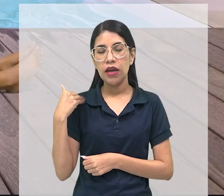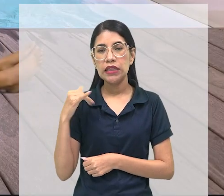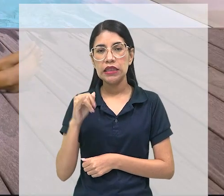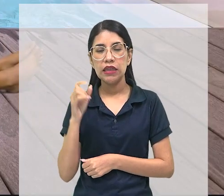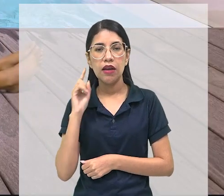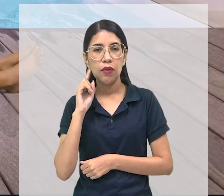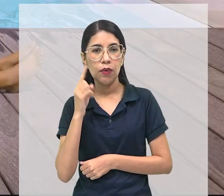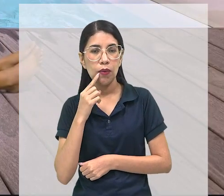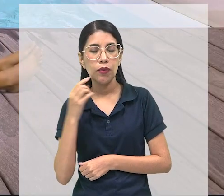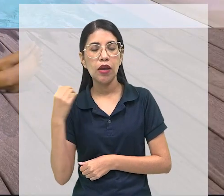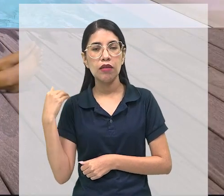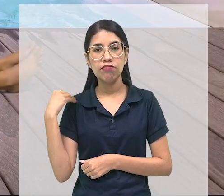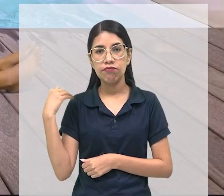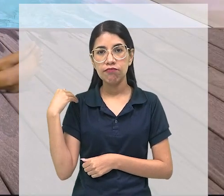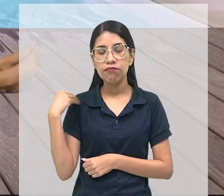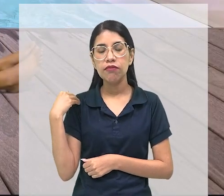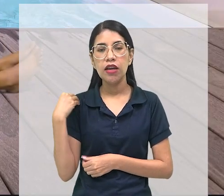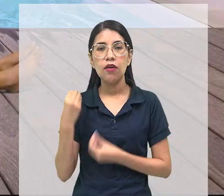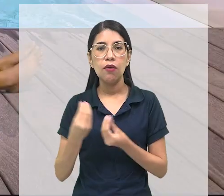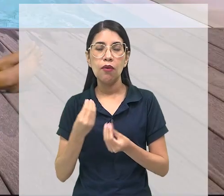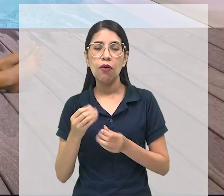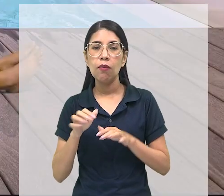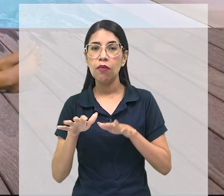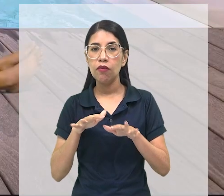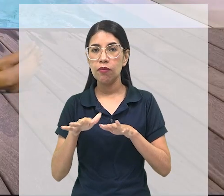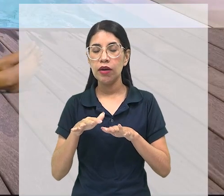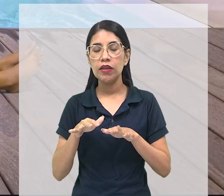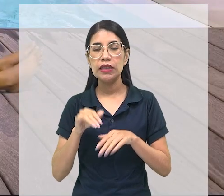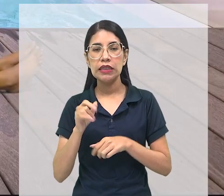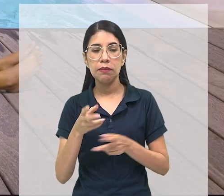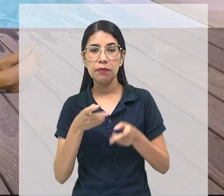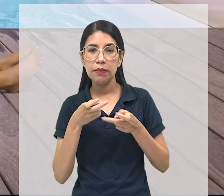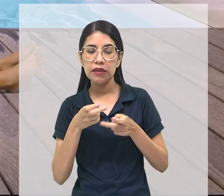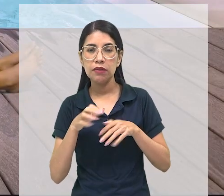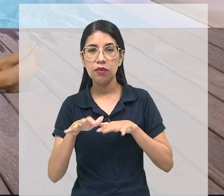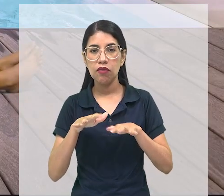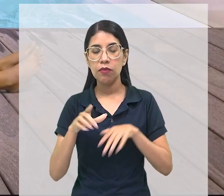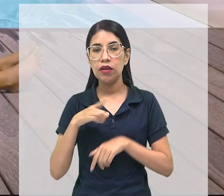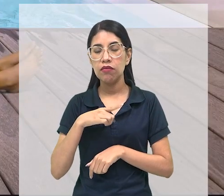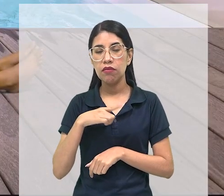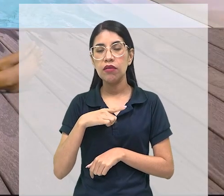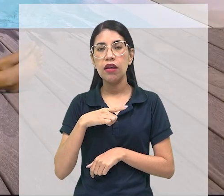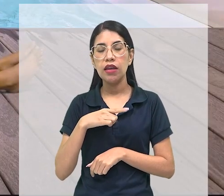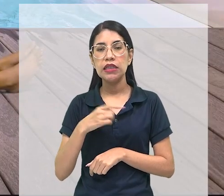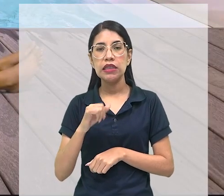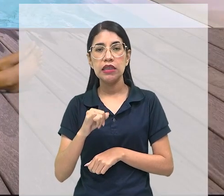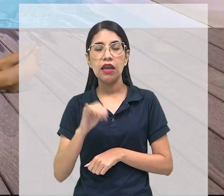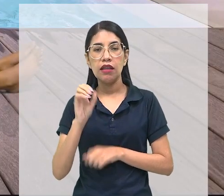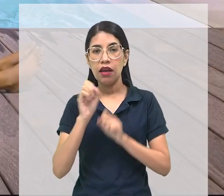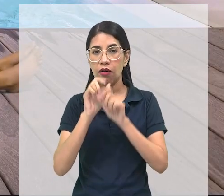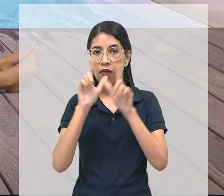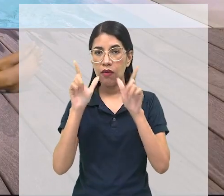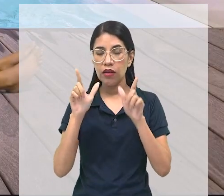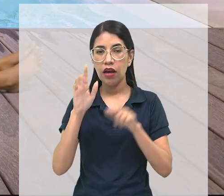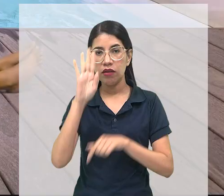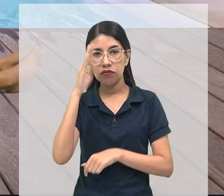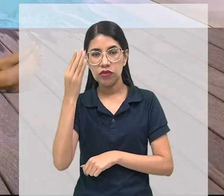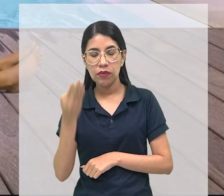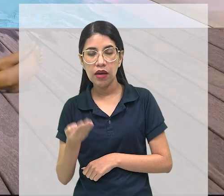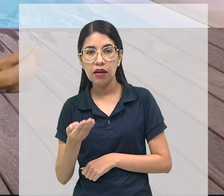Então, assim você começa a ter algum sinal se a vítima está consciente ou não. Se ela